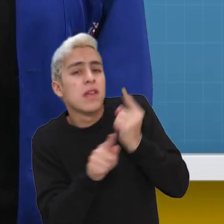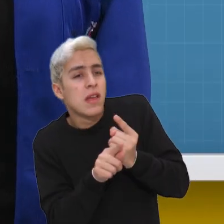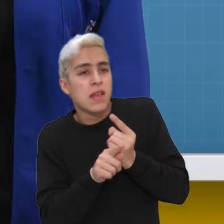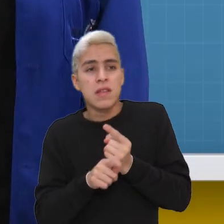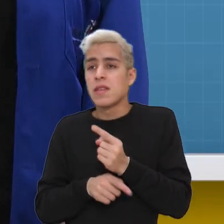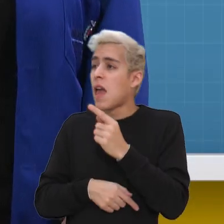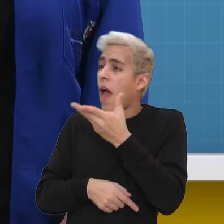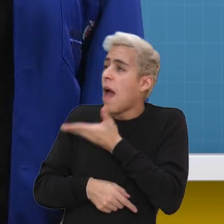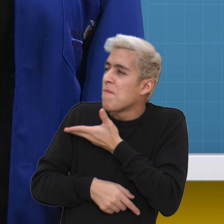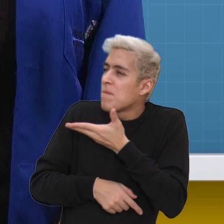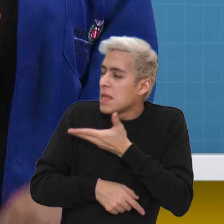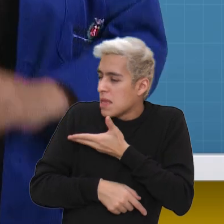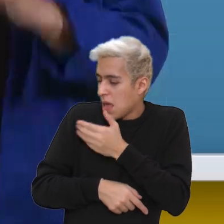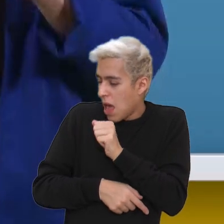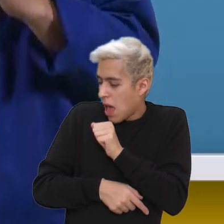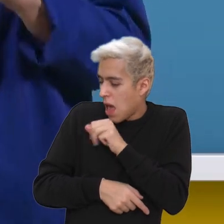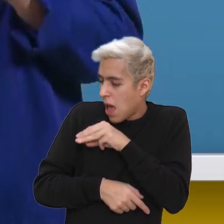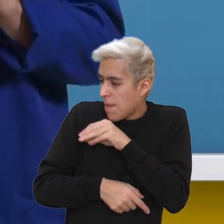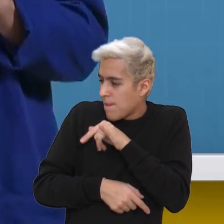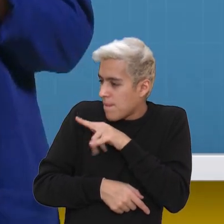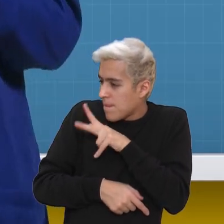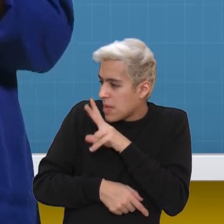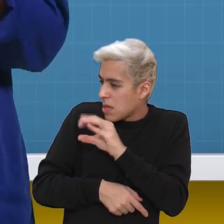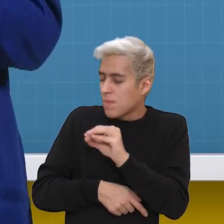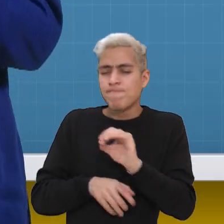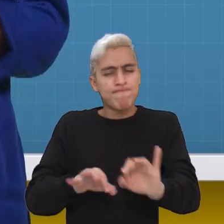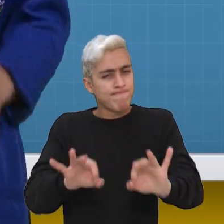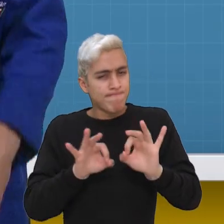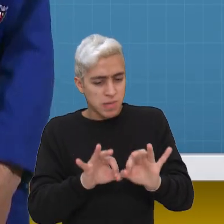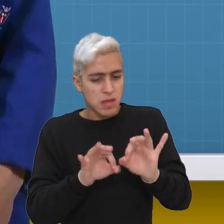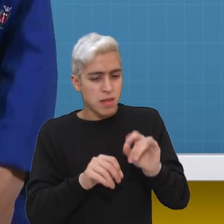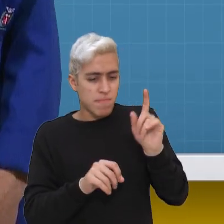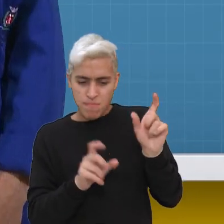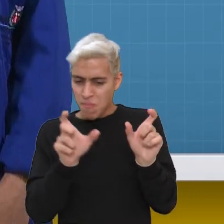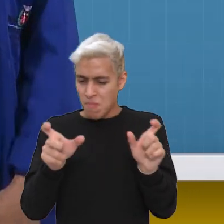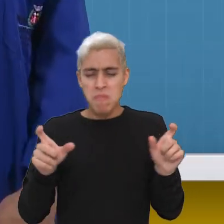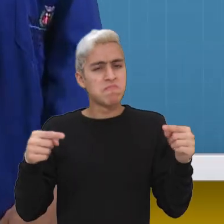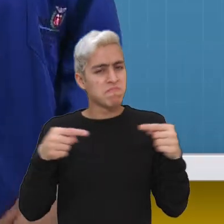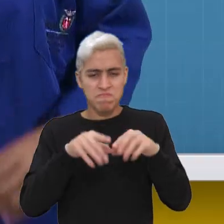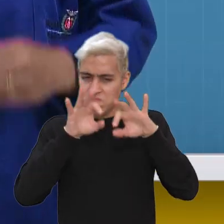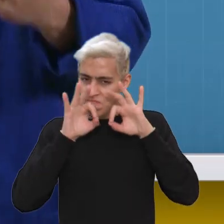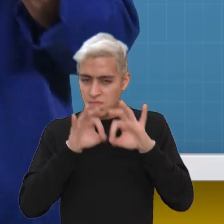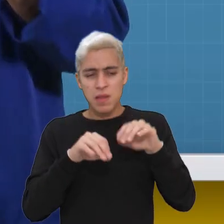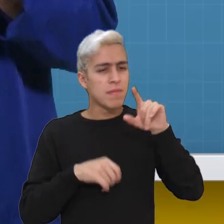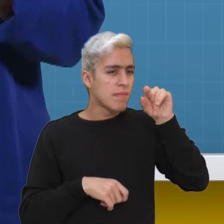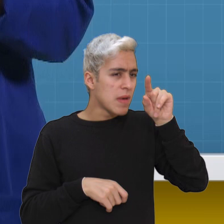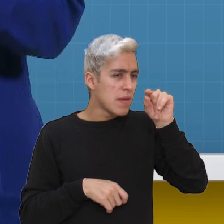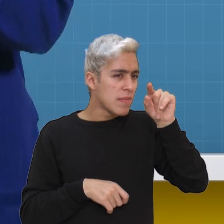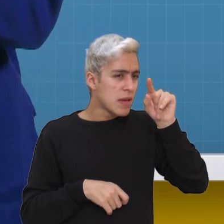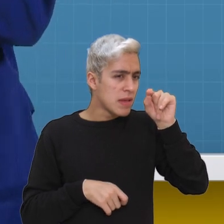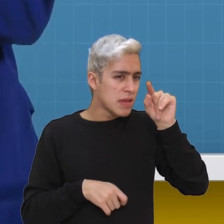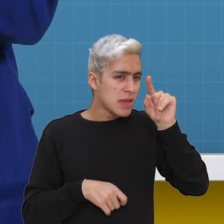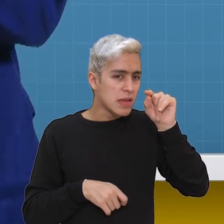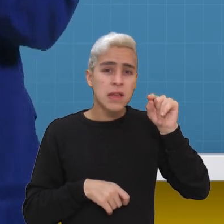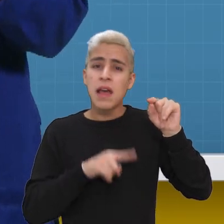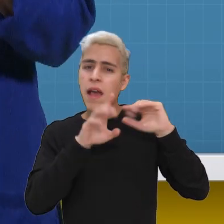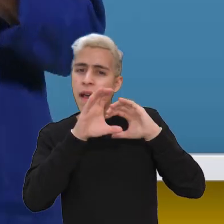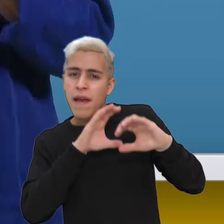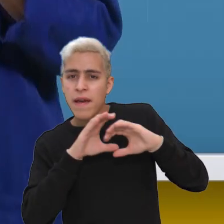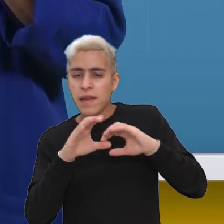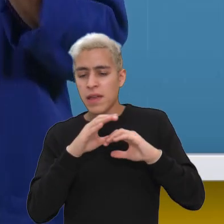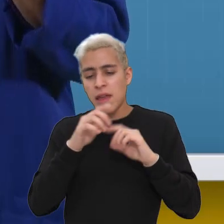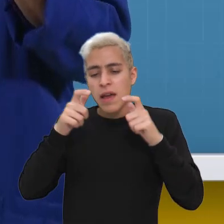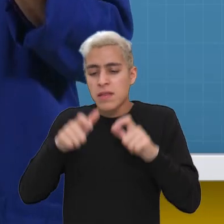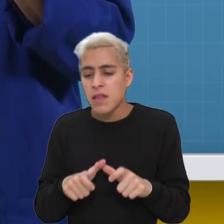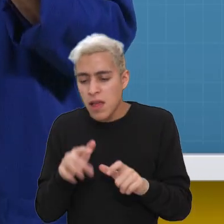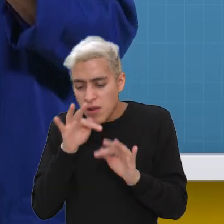o quê? Amiguinho. Acertou. Perfeito. Passarinho, amiguinho. Passarinho, passarinho, que